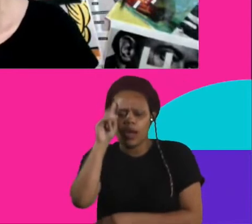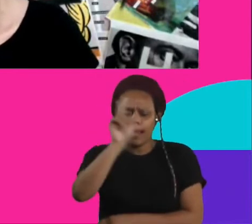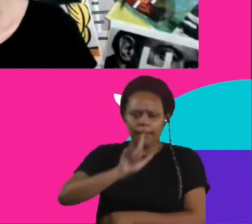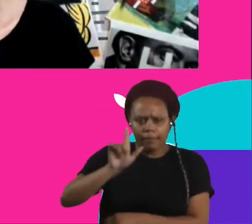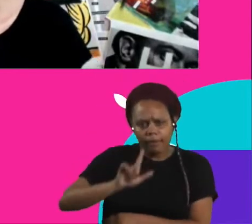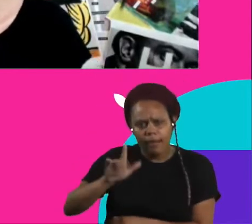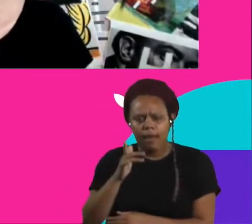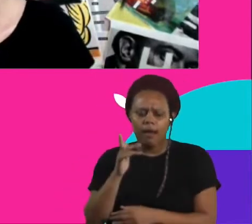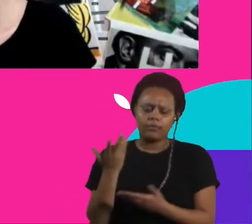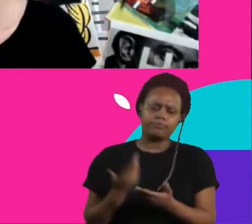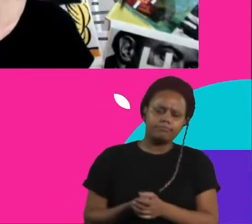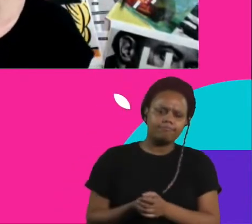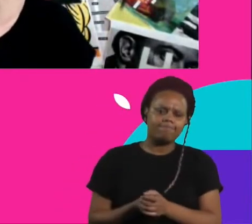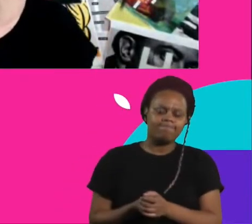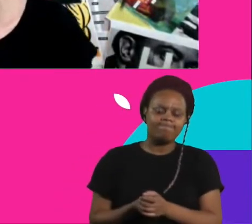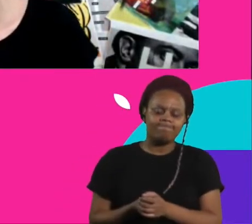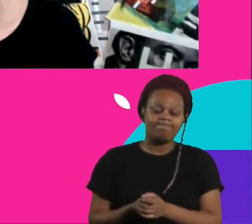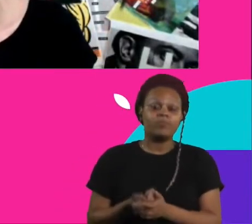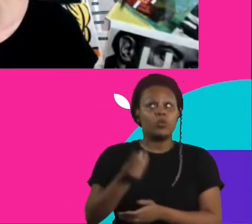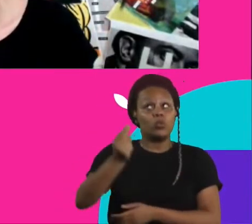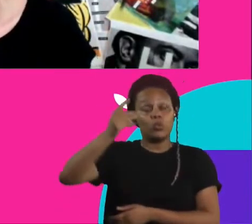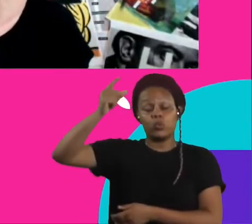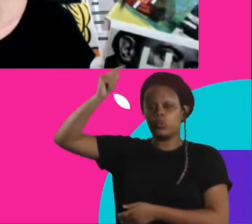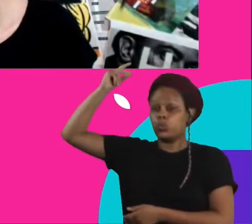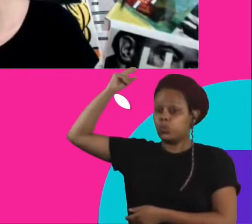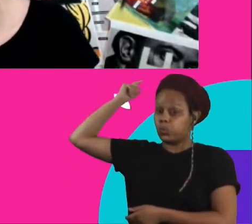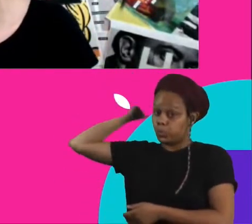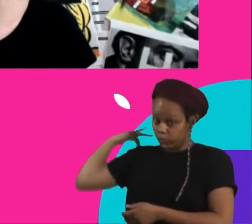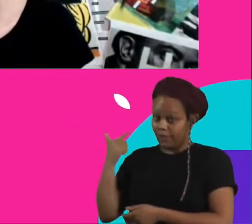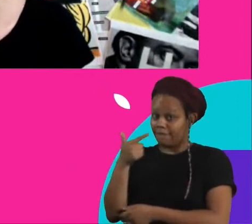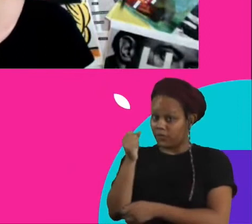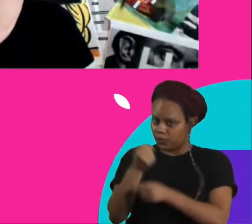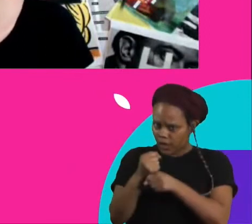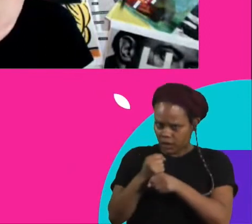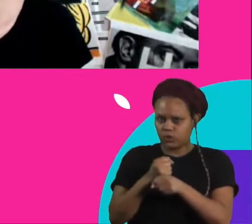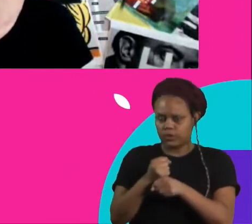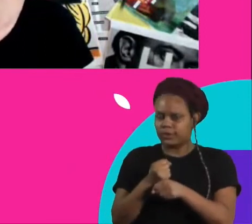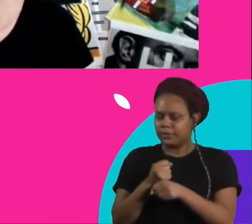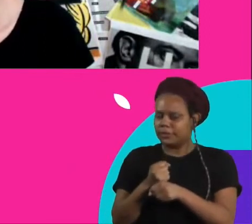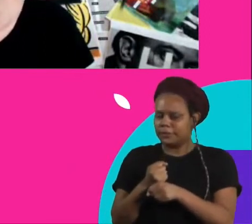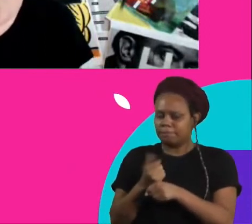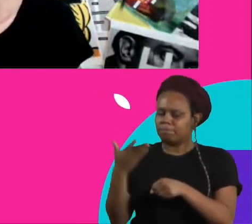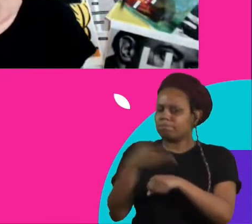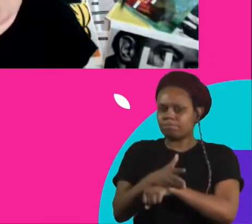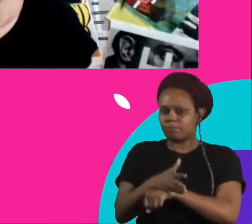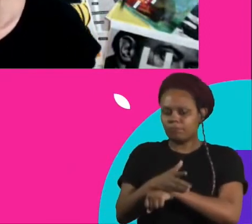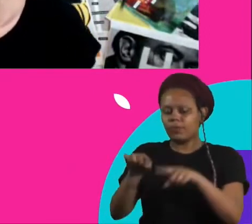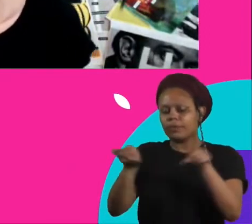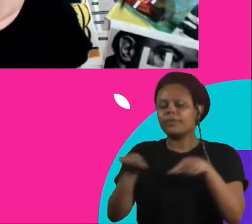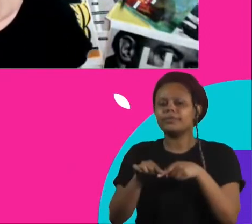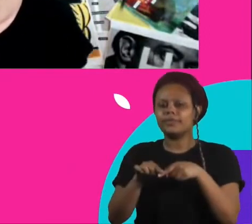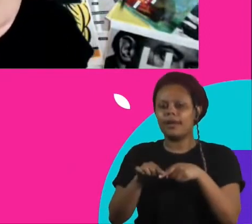tal. Mas há muitos anos, para lá de 20, que eu não entro mais numa sala com alunos de 10, 11. Hoje